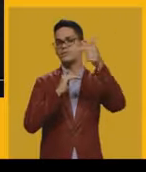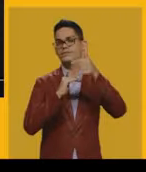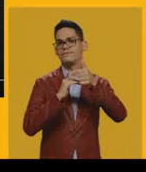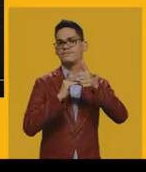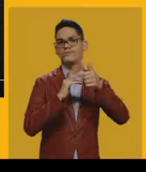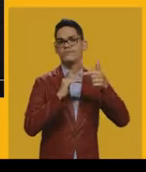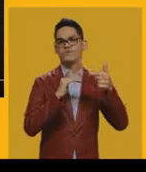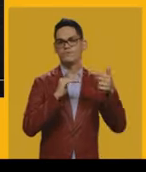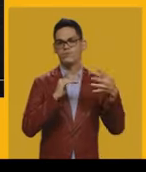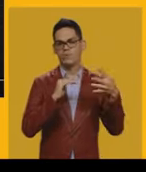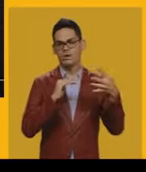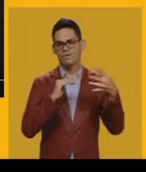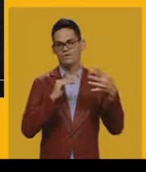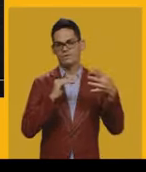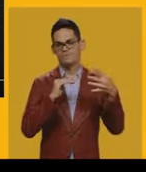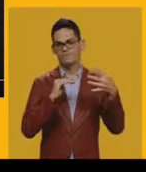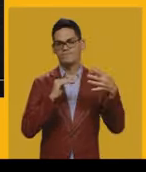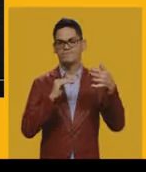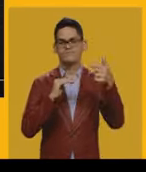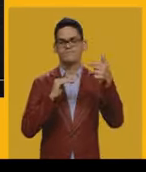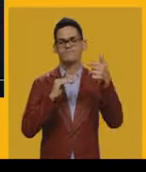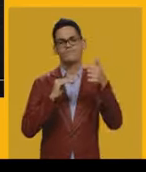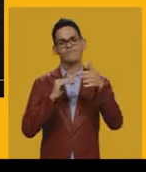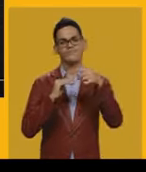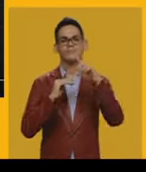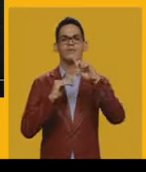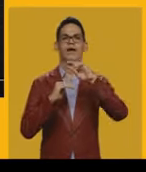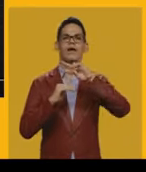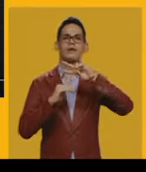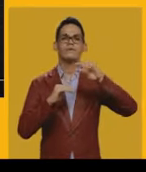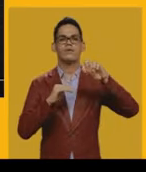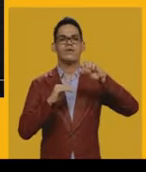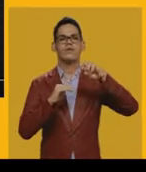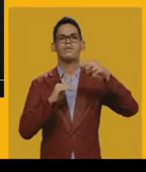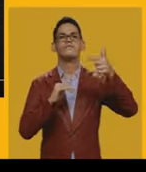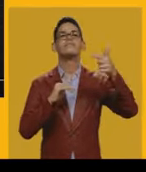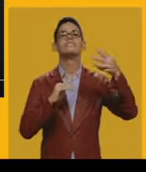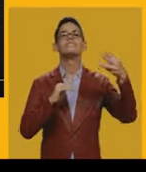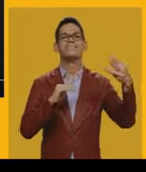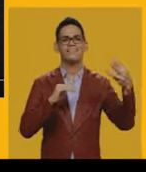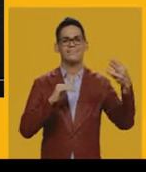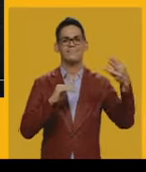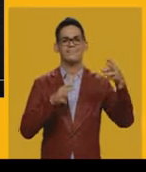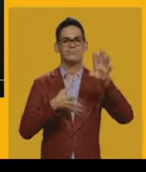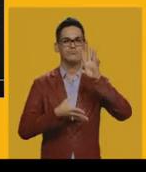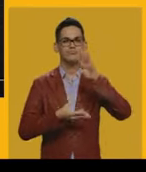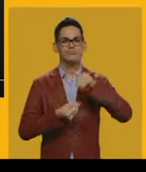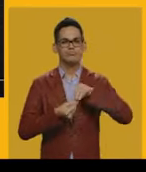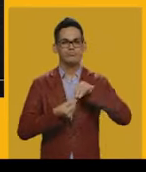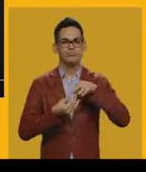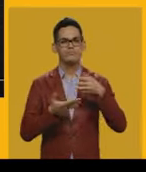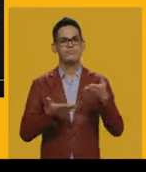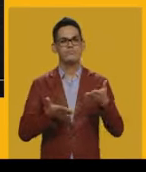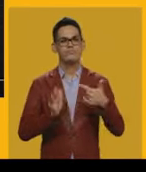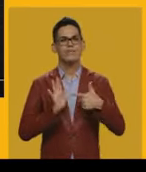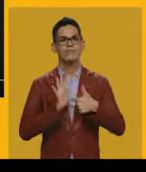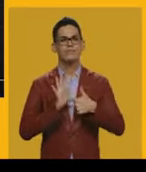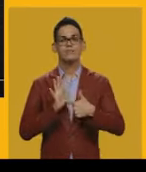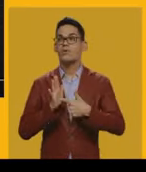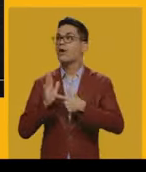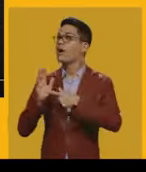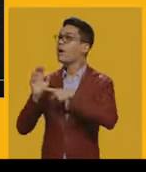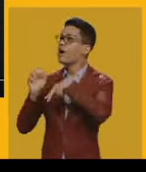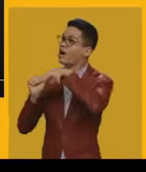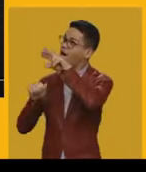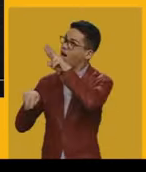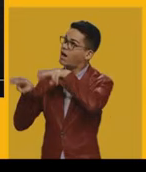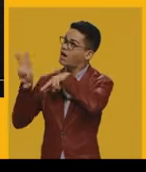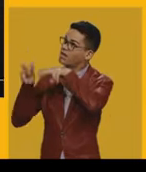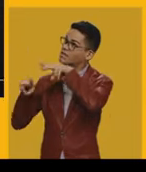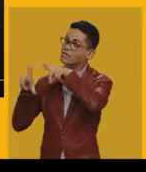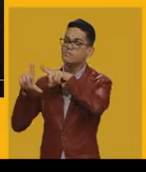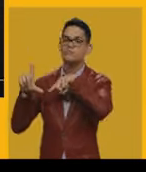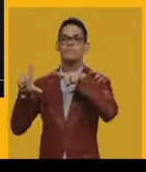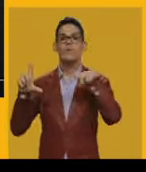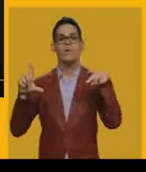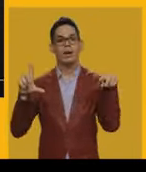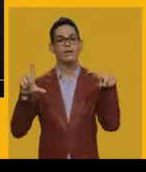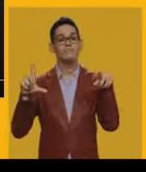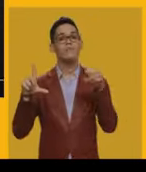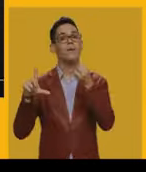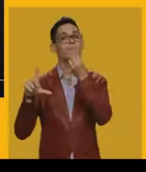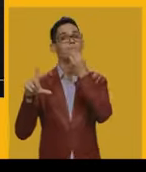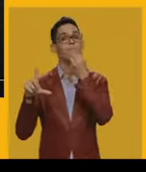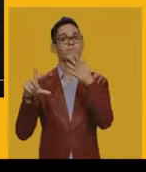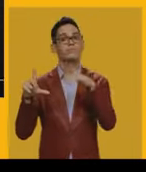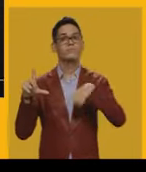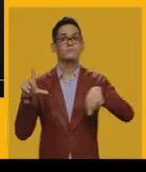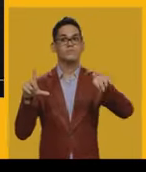que ali vai estar representando o 23. Estou falando isso aqui para poder analisar também a questão do gráfico, né? Que é bom ter